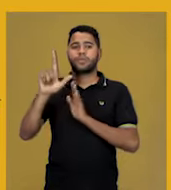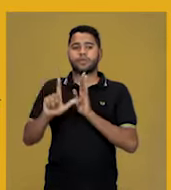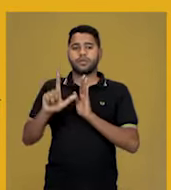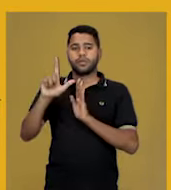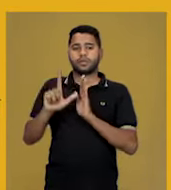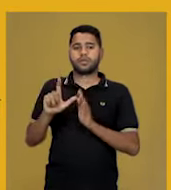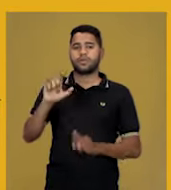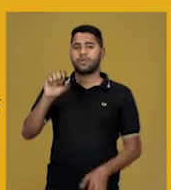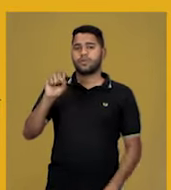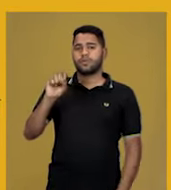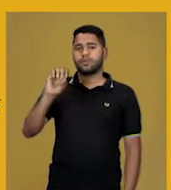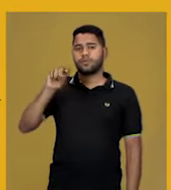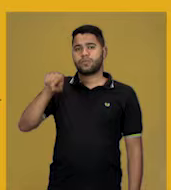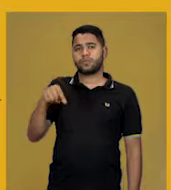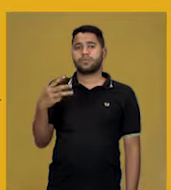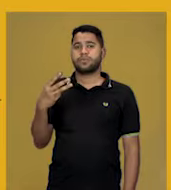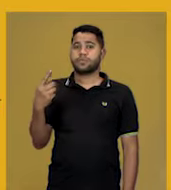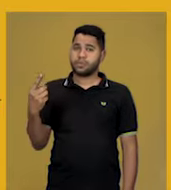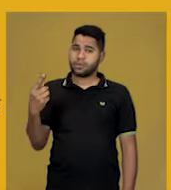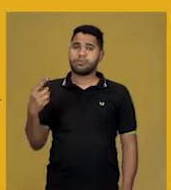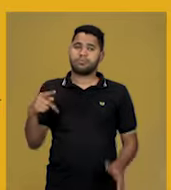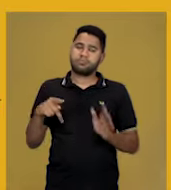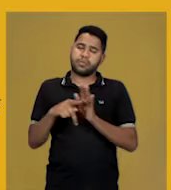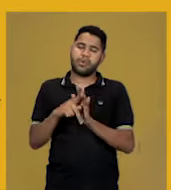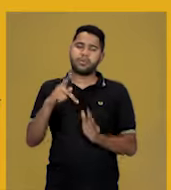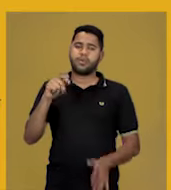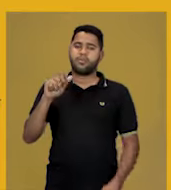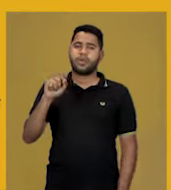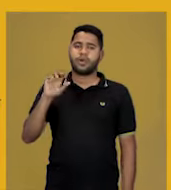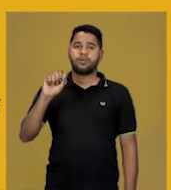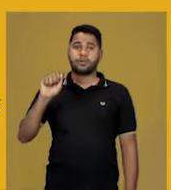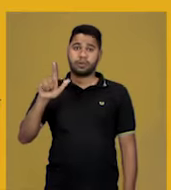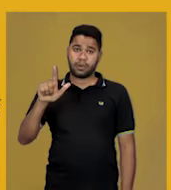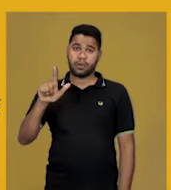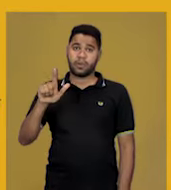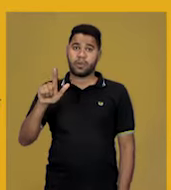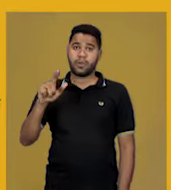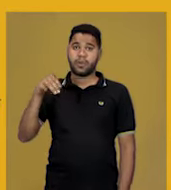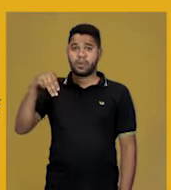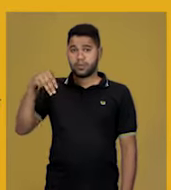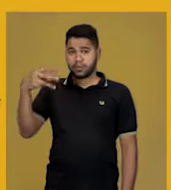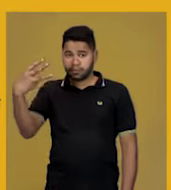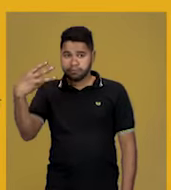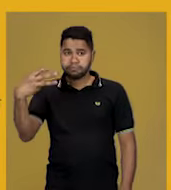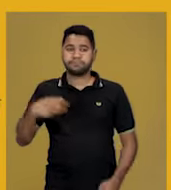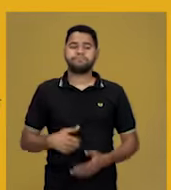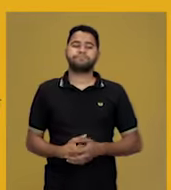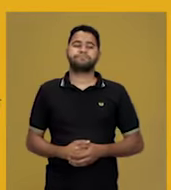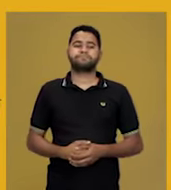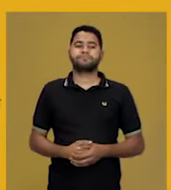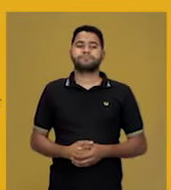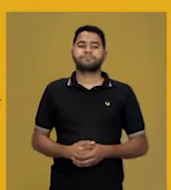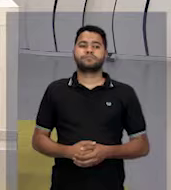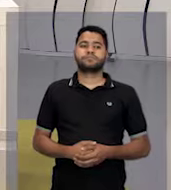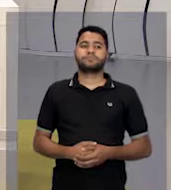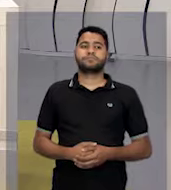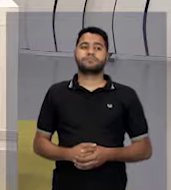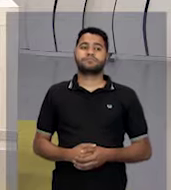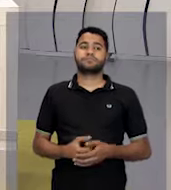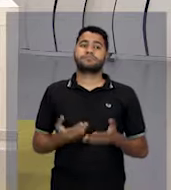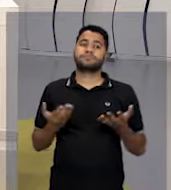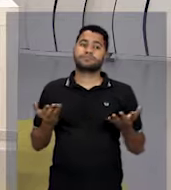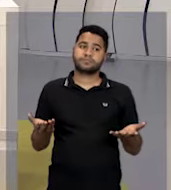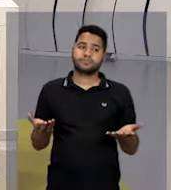que 8,31 para Pascal com metro cúbico, tá ok? Bom, é